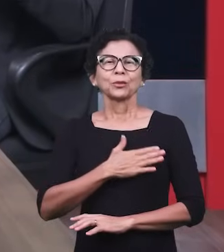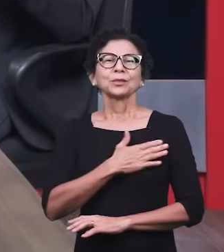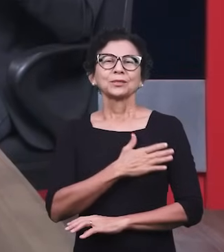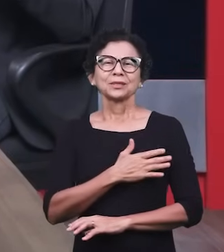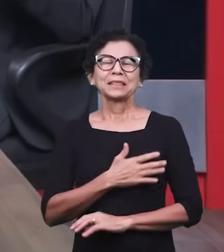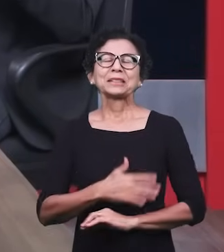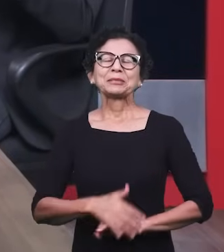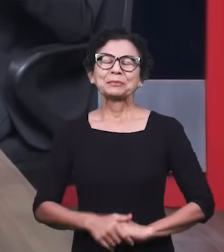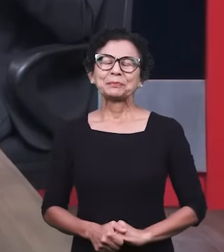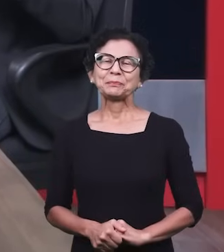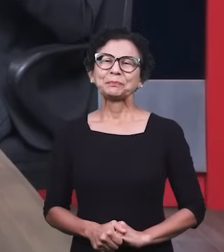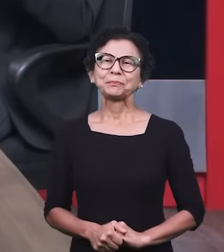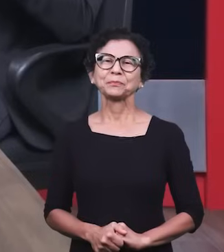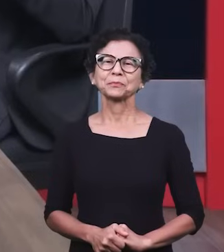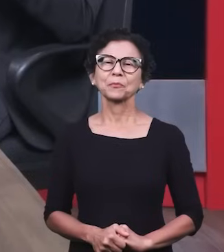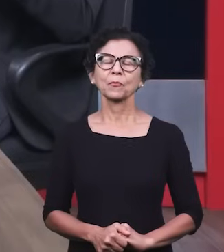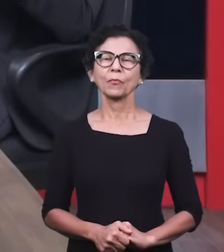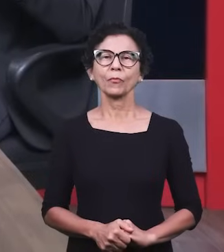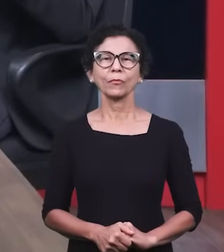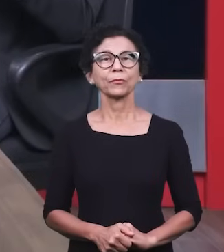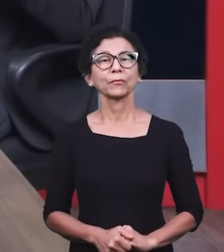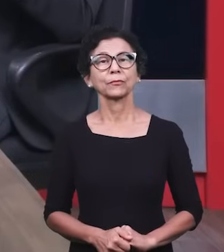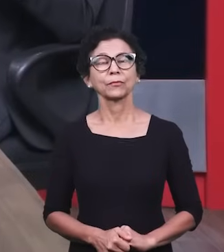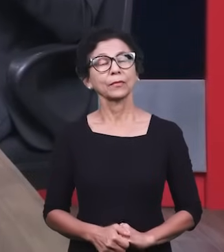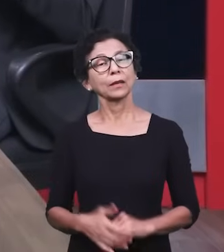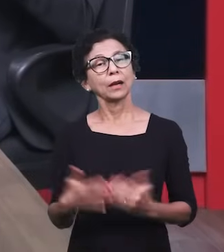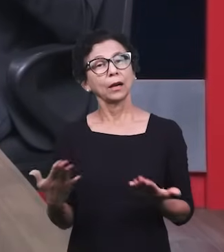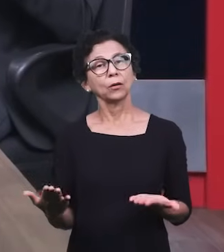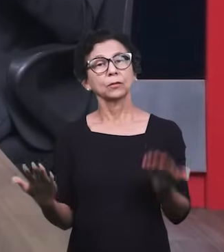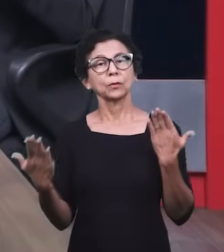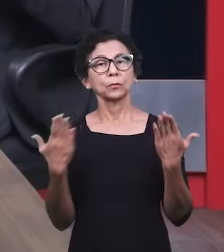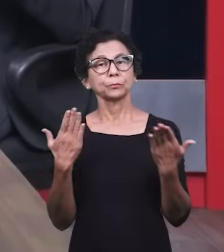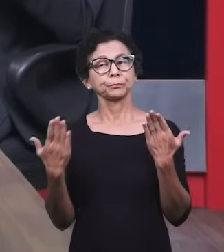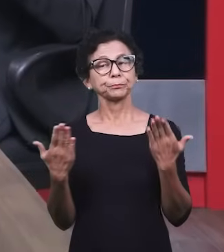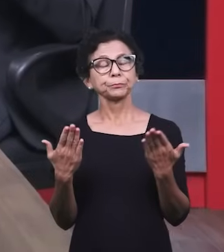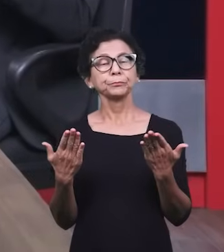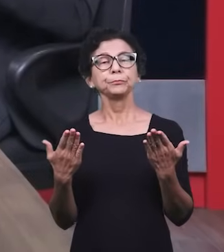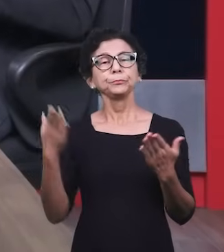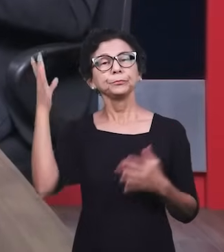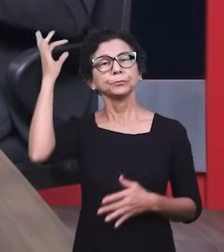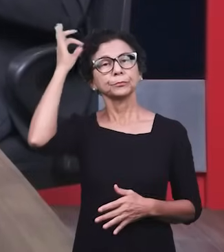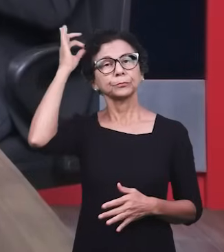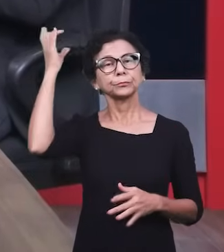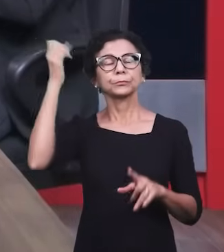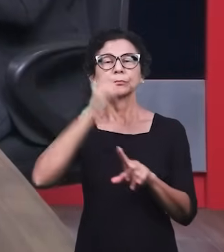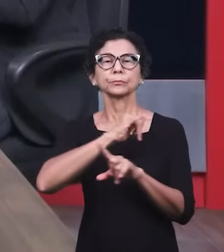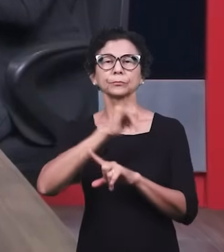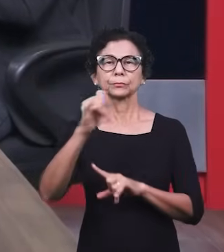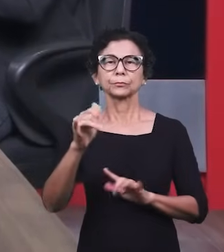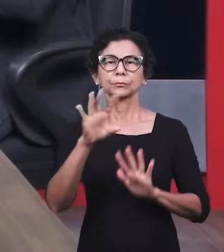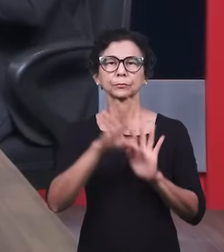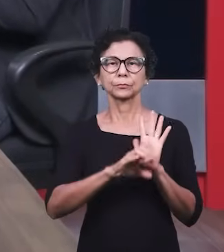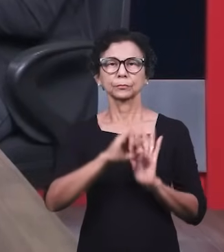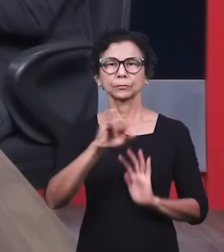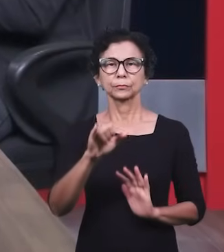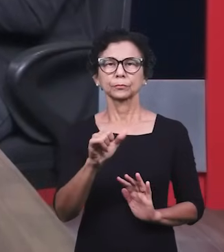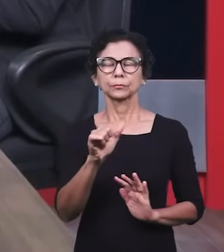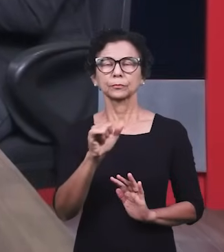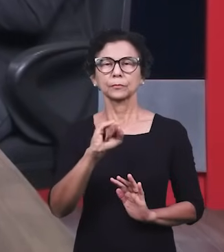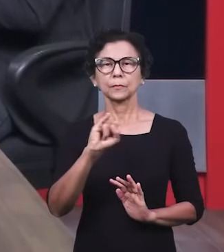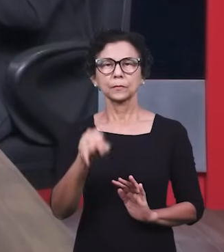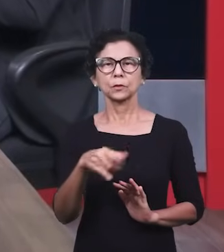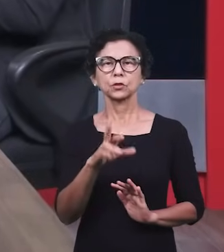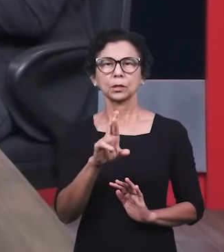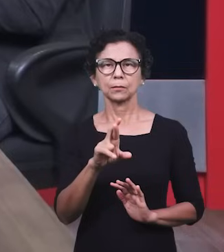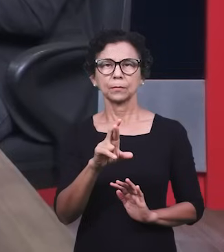né Essa essas representações para nos mostrar aquilo que é espiritual aquilo que é Profético e há um texto em Jeremias 17:8 que